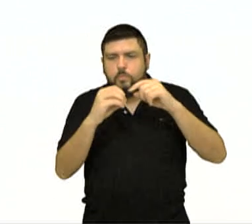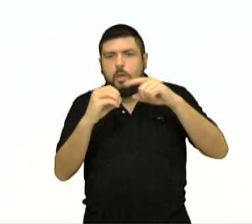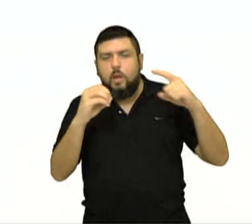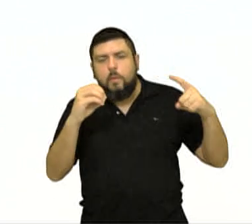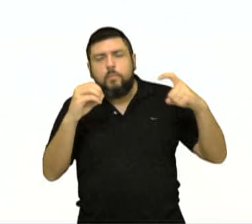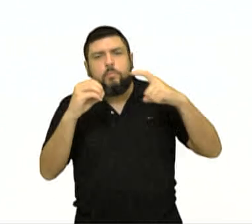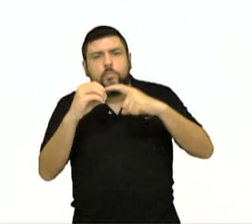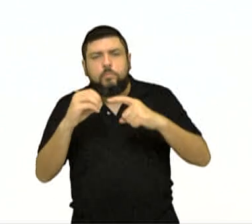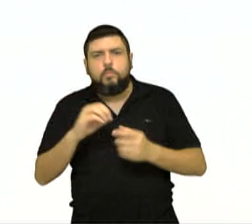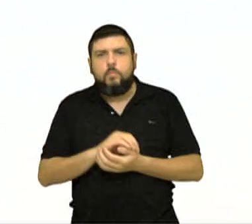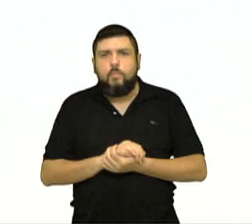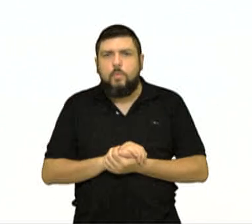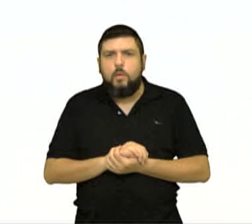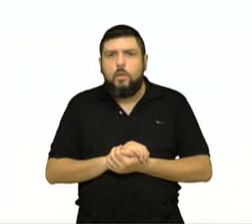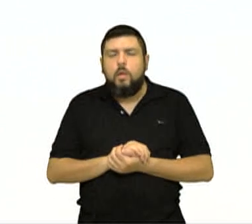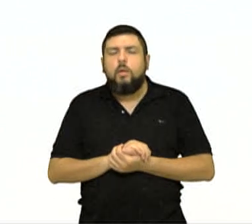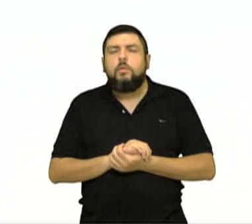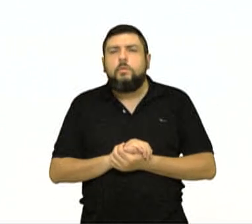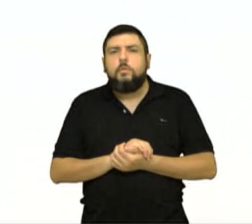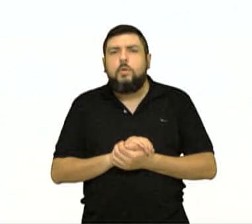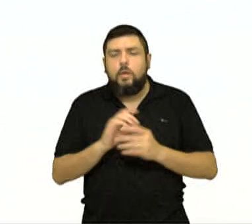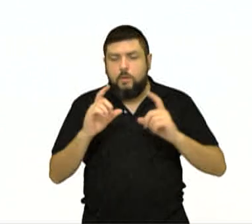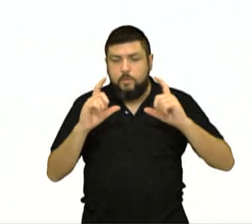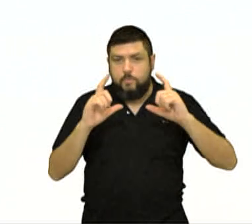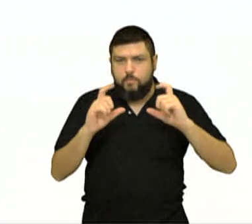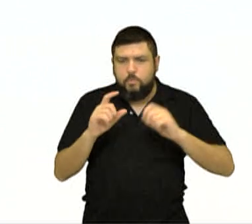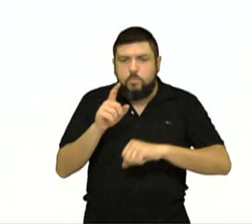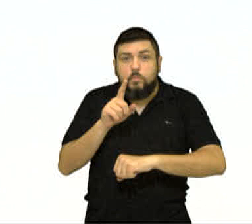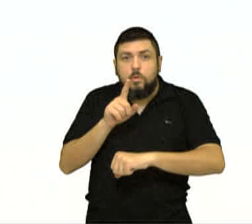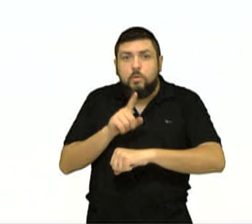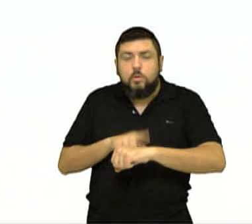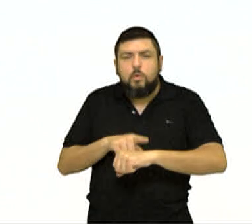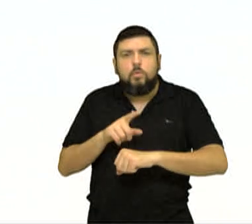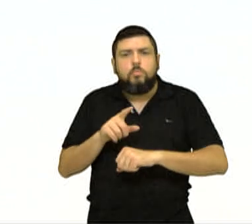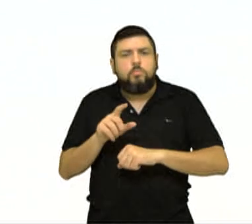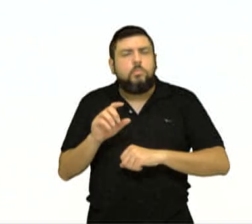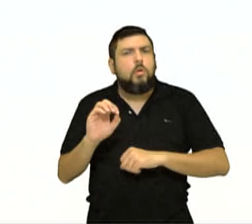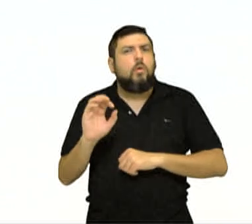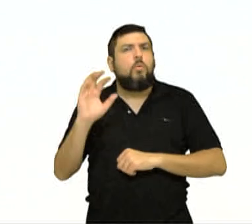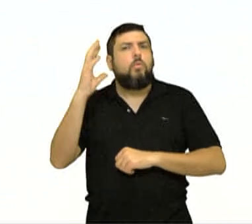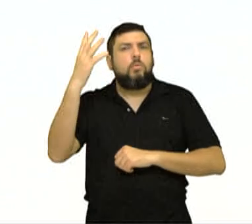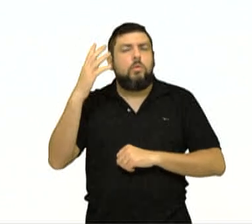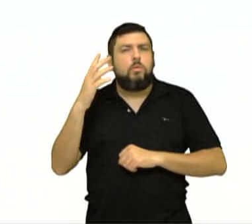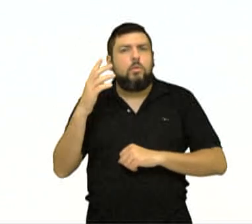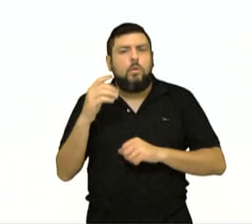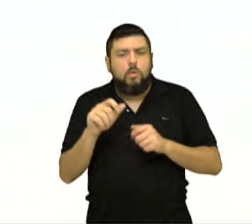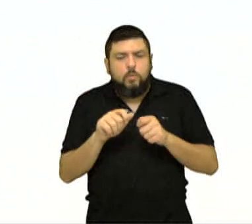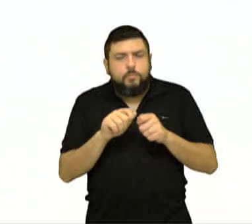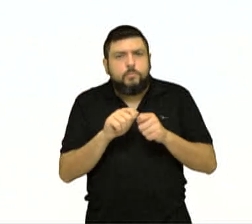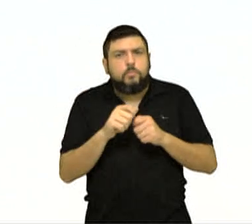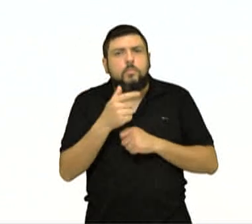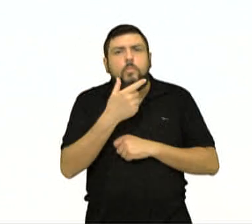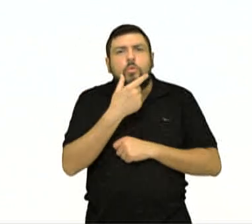de Louvain, disse ter presenciado o momento da ovulação por acaso, enquanto fazia uma